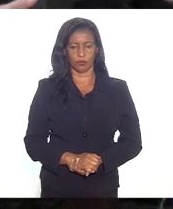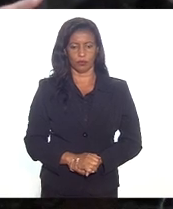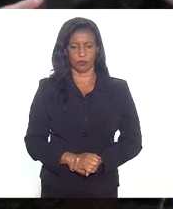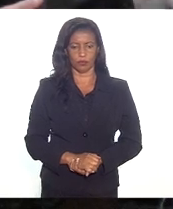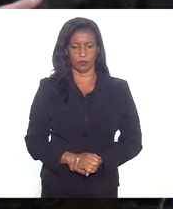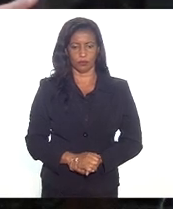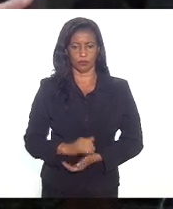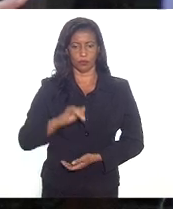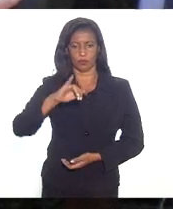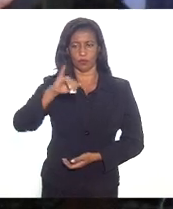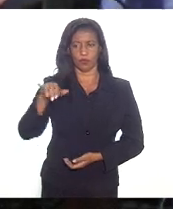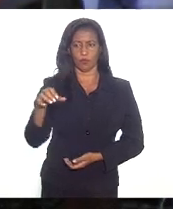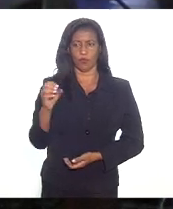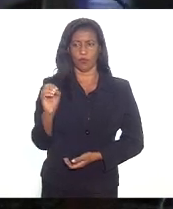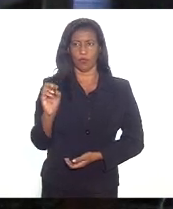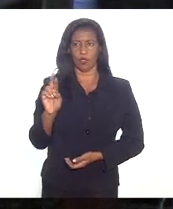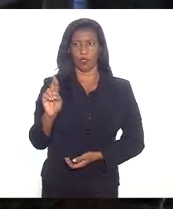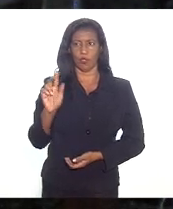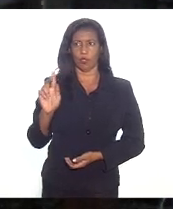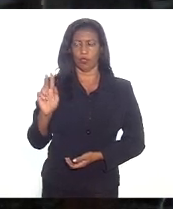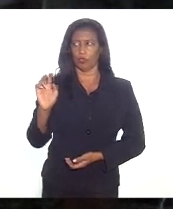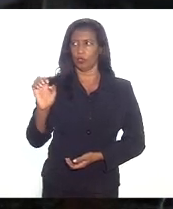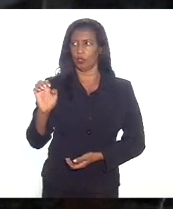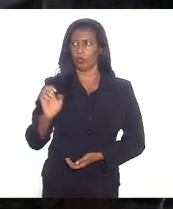Deputado Jorge Felipe Neto.